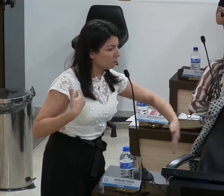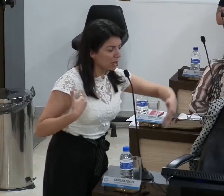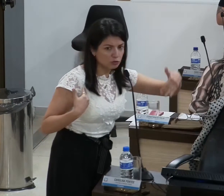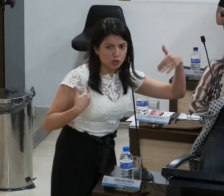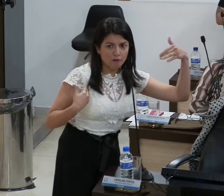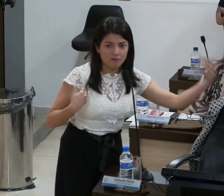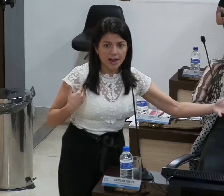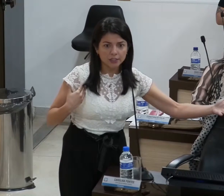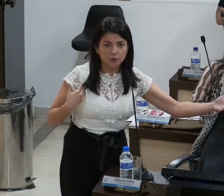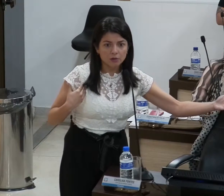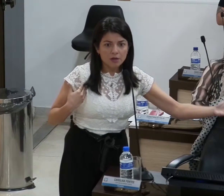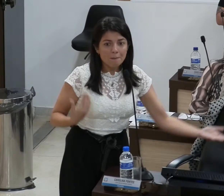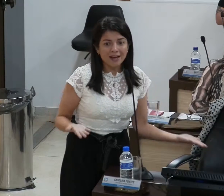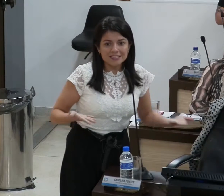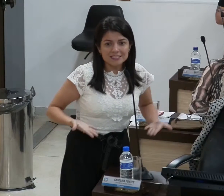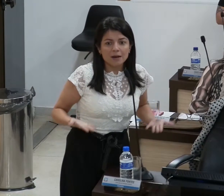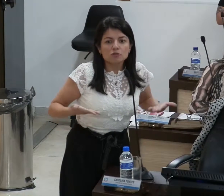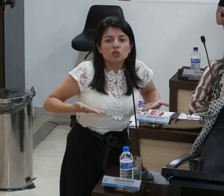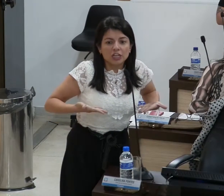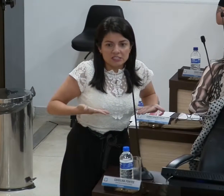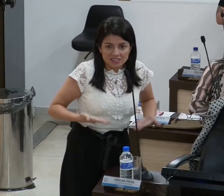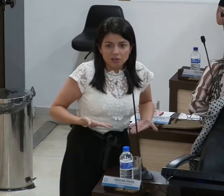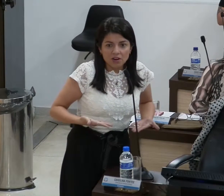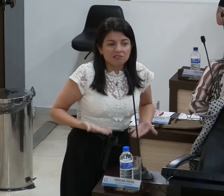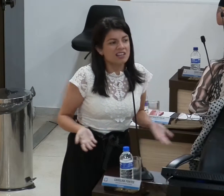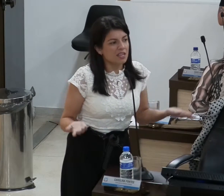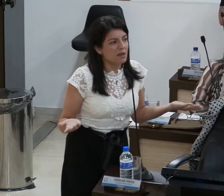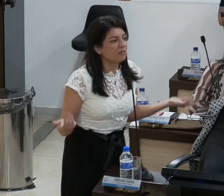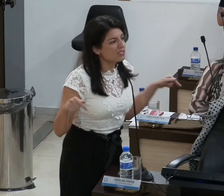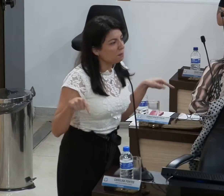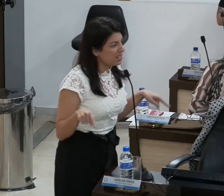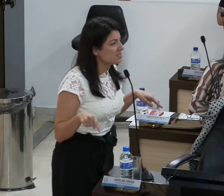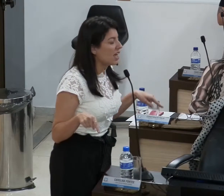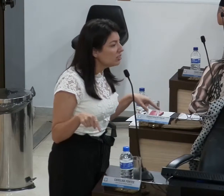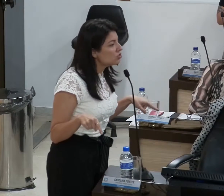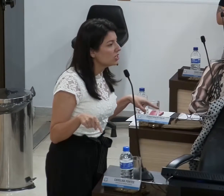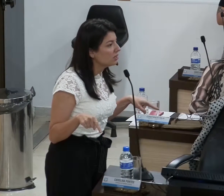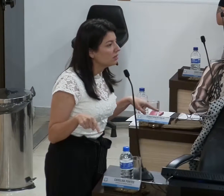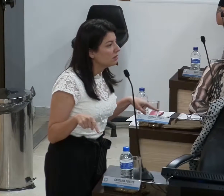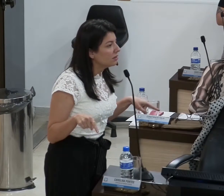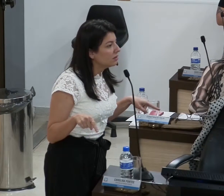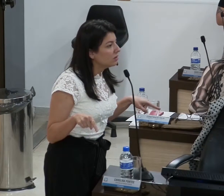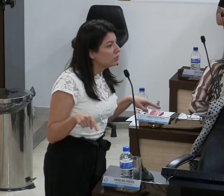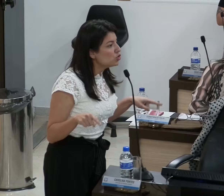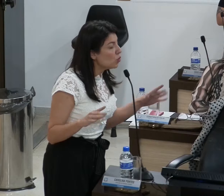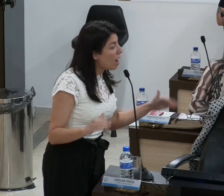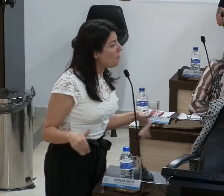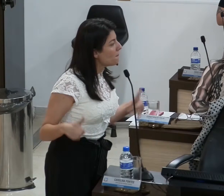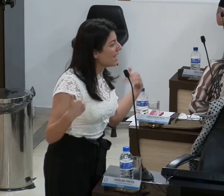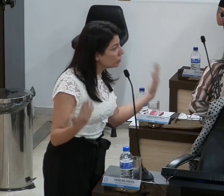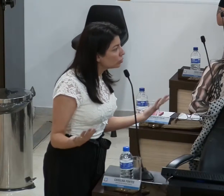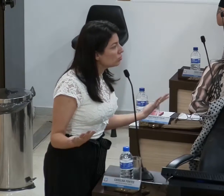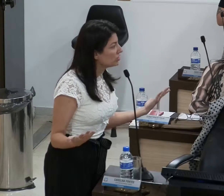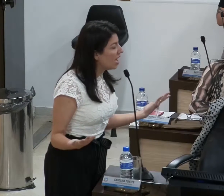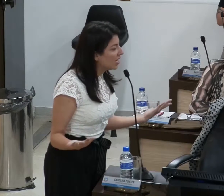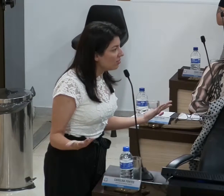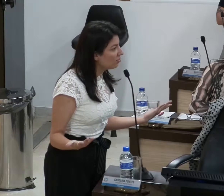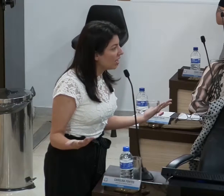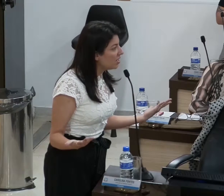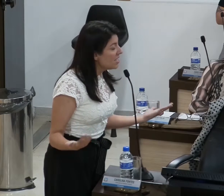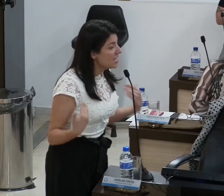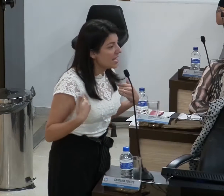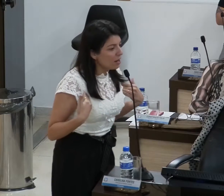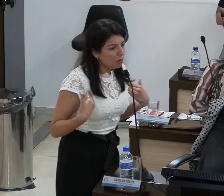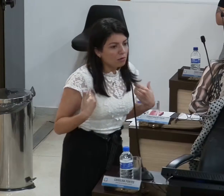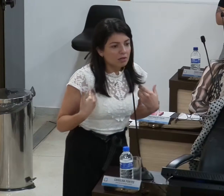depoimentos, em plano de governo, para estarmos no 3º ano recebendo esse presente de um aumento de